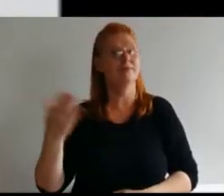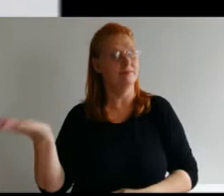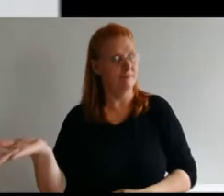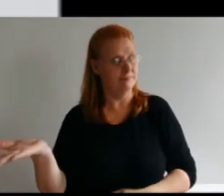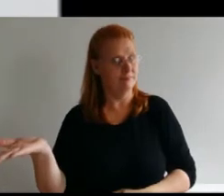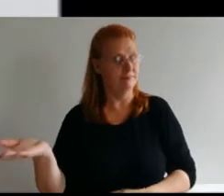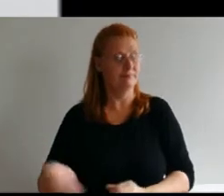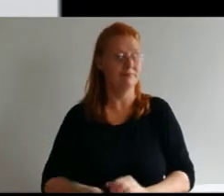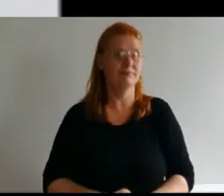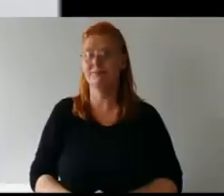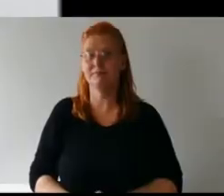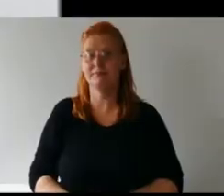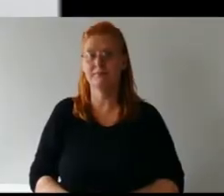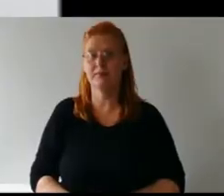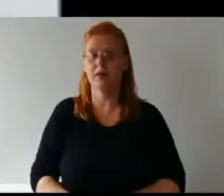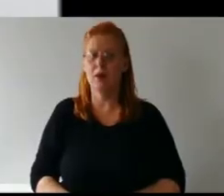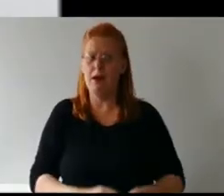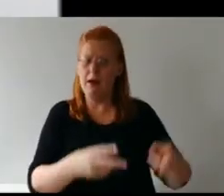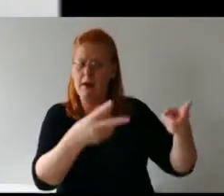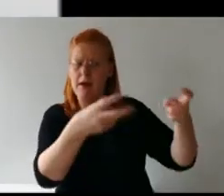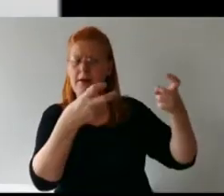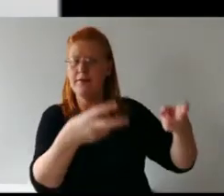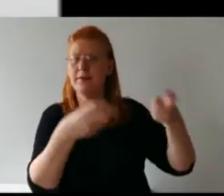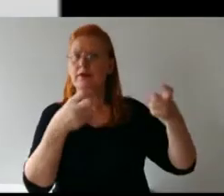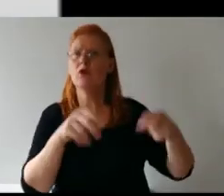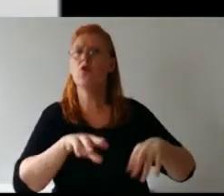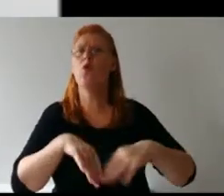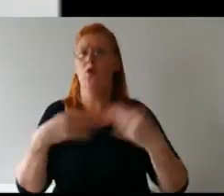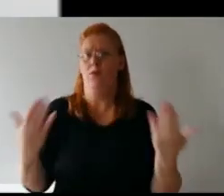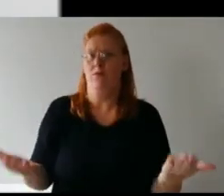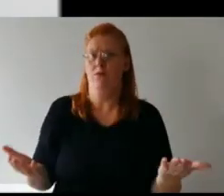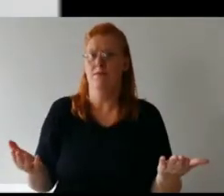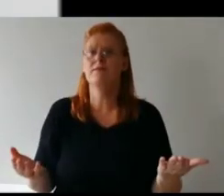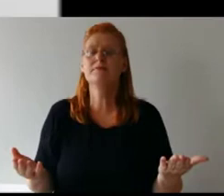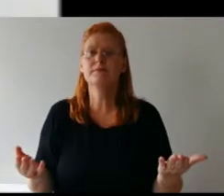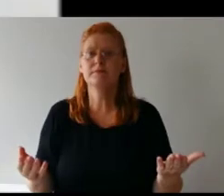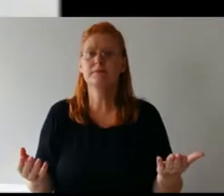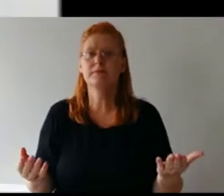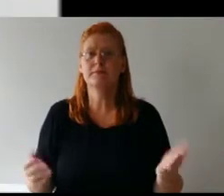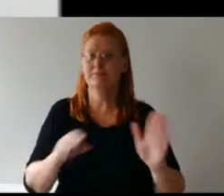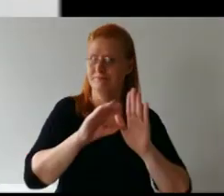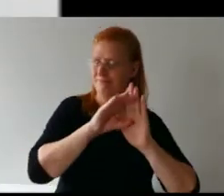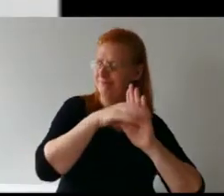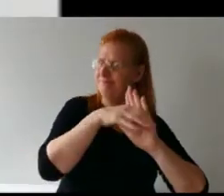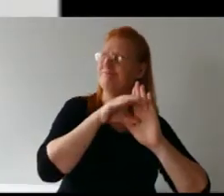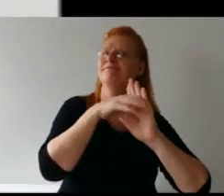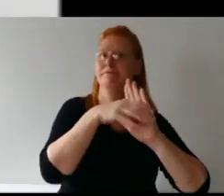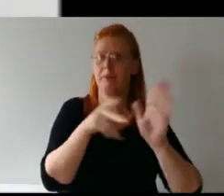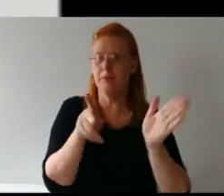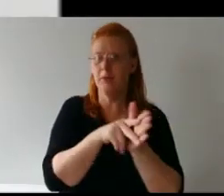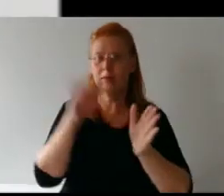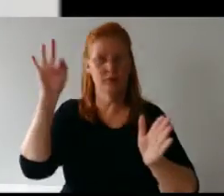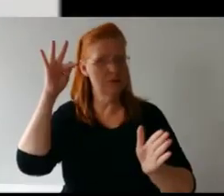Nietzsche, Spinoza e Kant, dando ênfase nas considerações